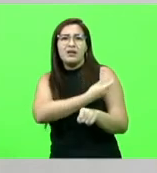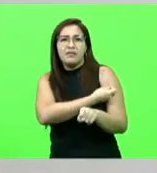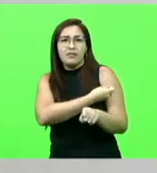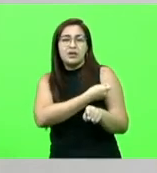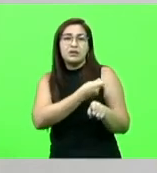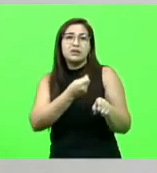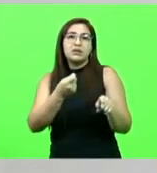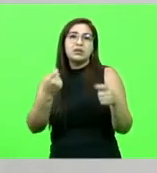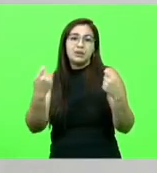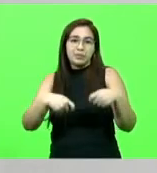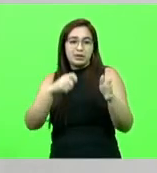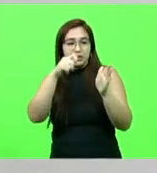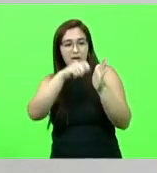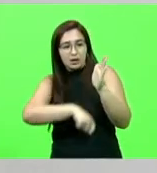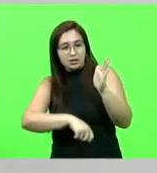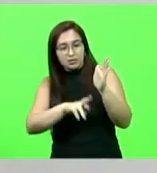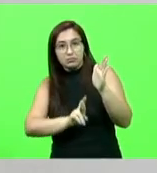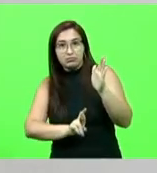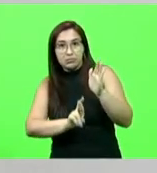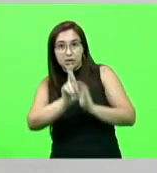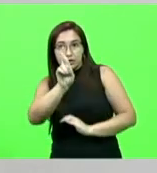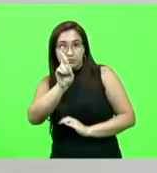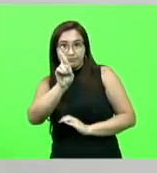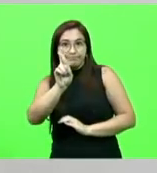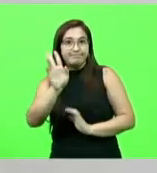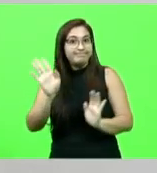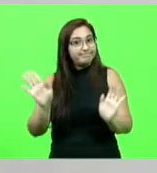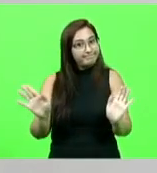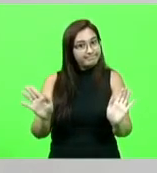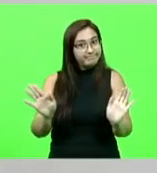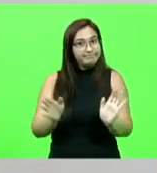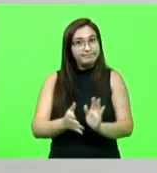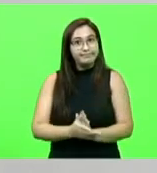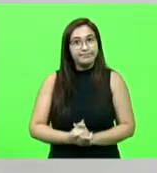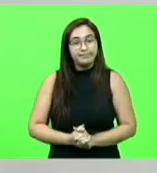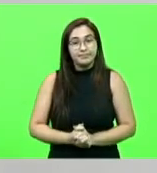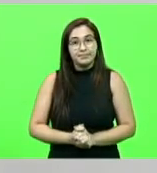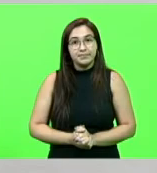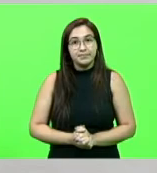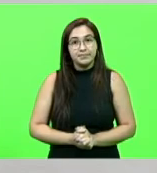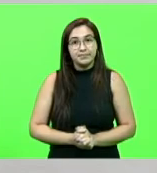alguém que assine como responsável.